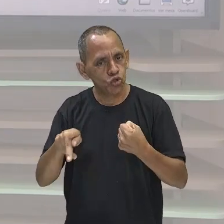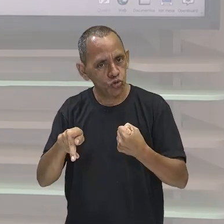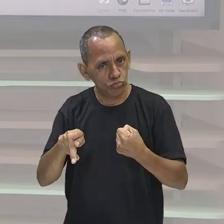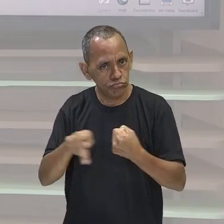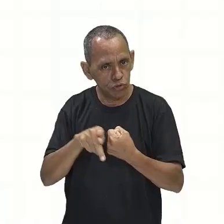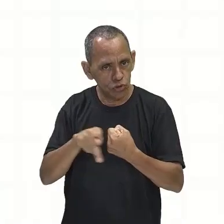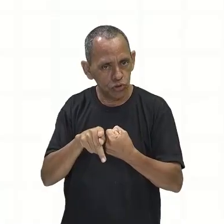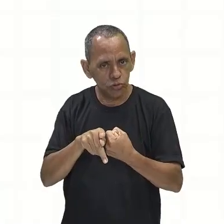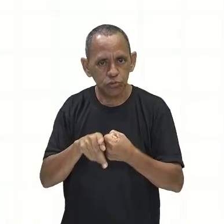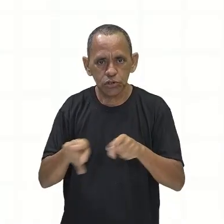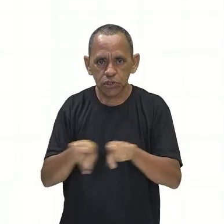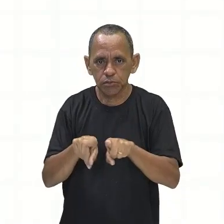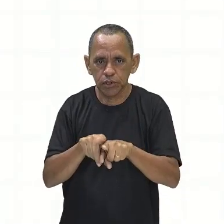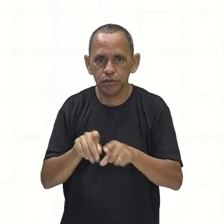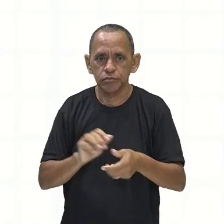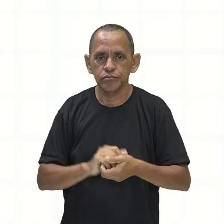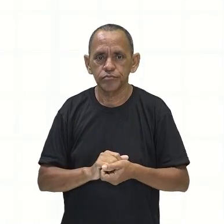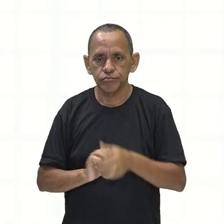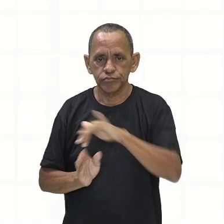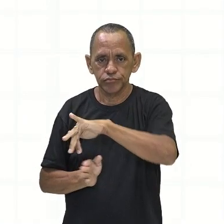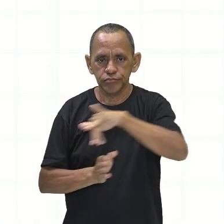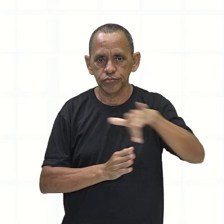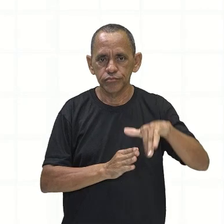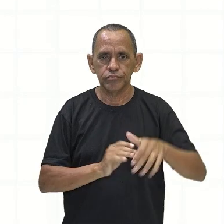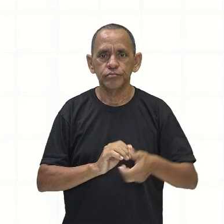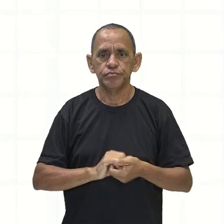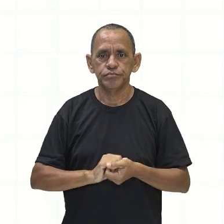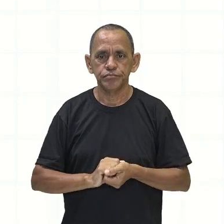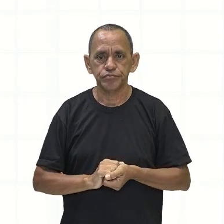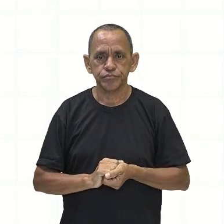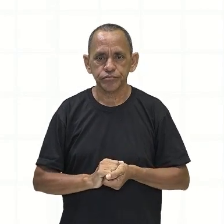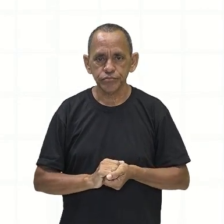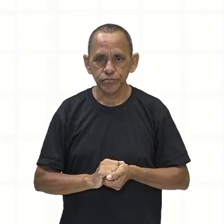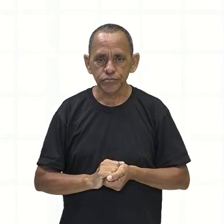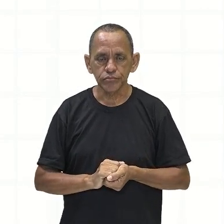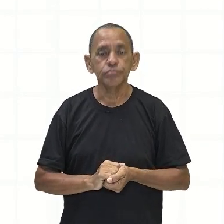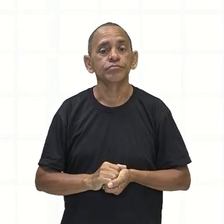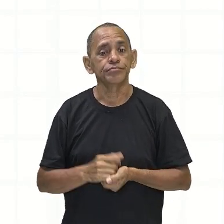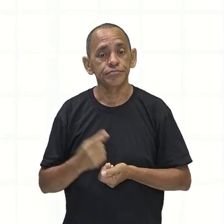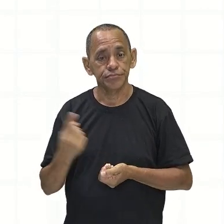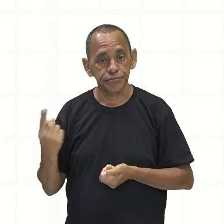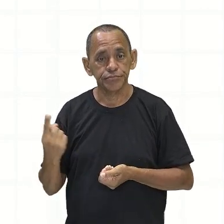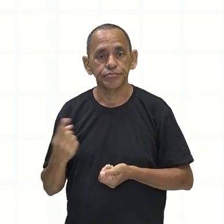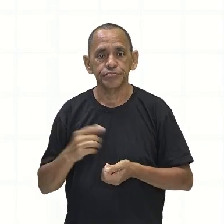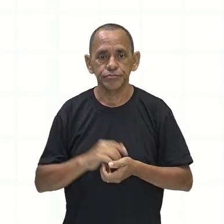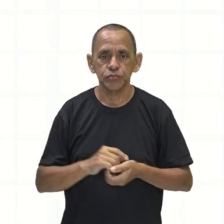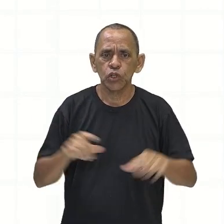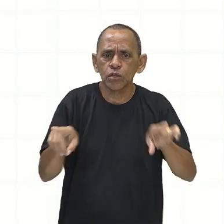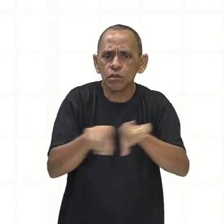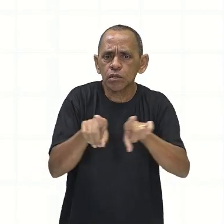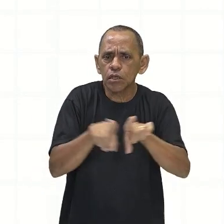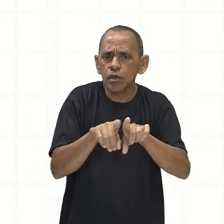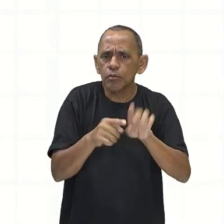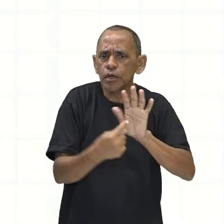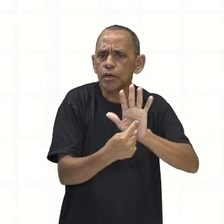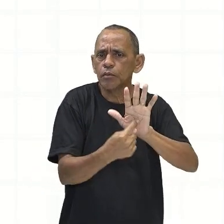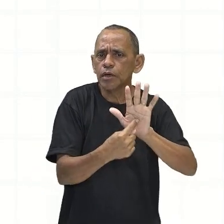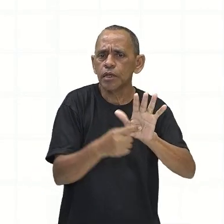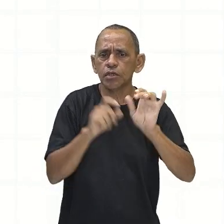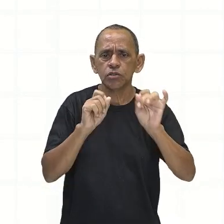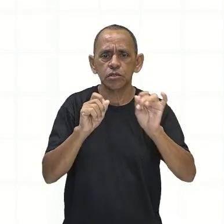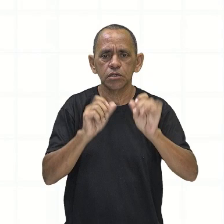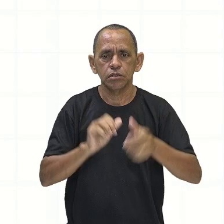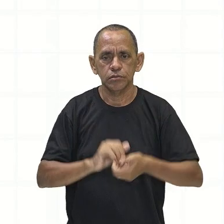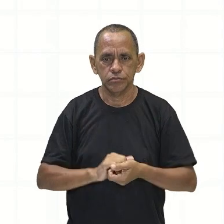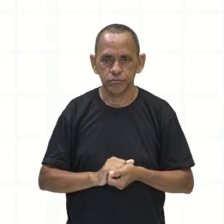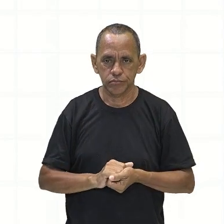bem. Prosseguindo aí, falando ainda sobre pronomes pessoais do caso oblíquo. Olha só. Então temos aqui os pronomes